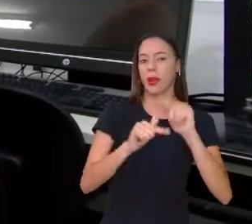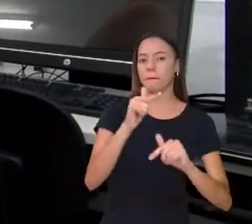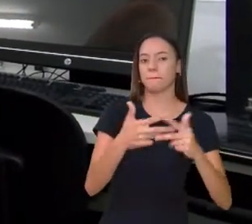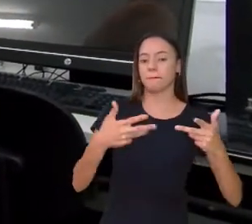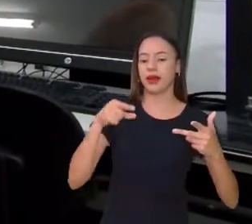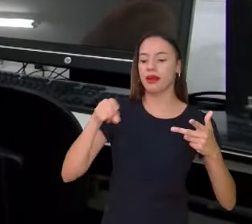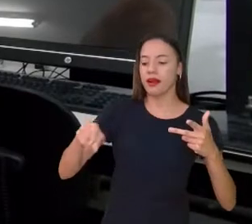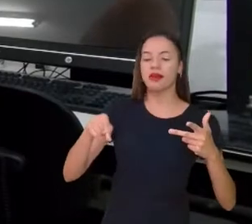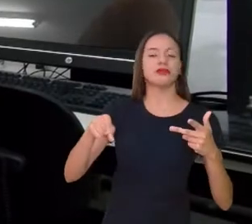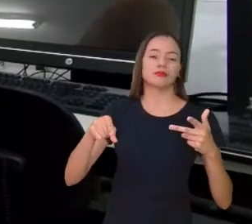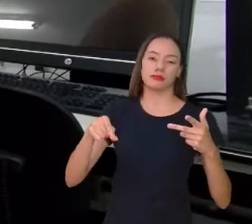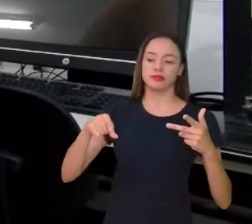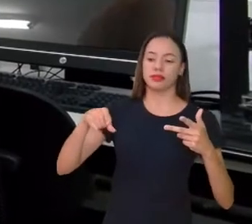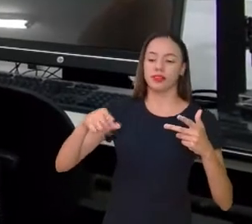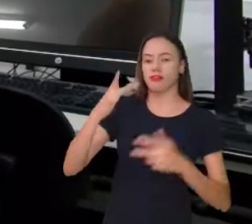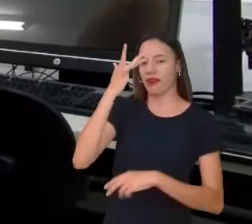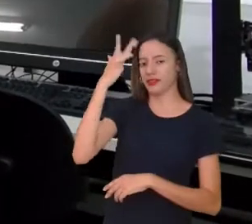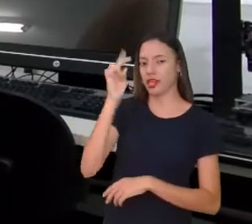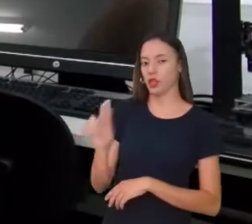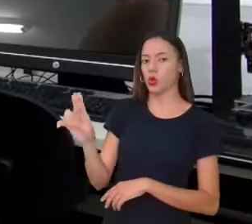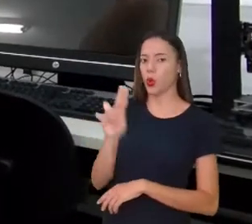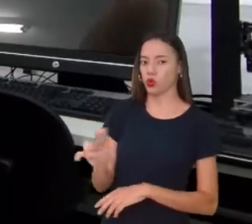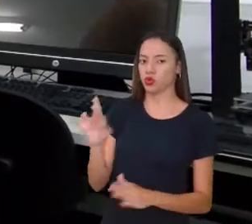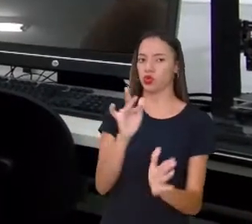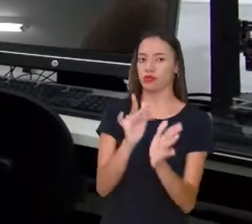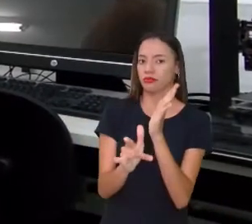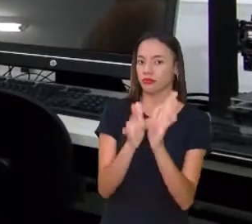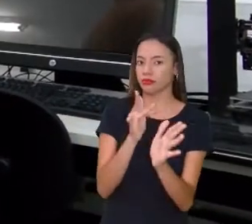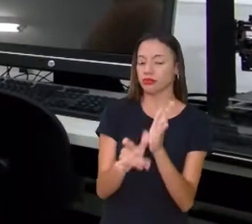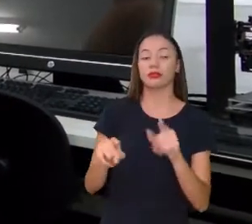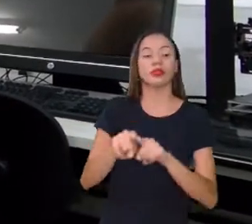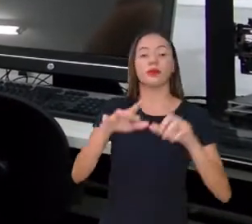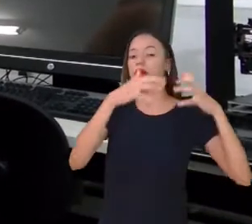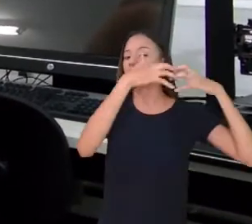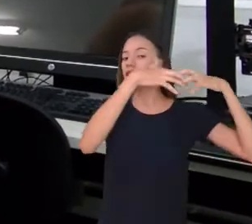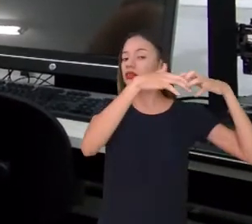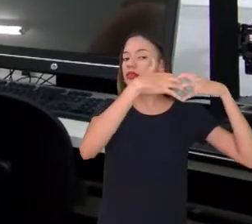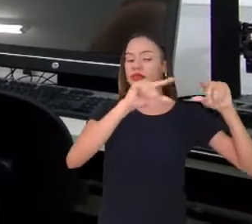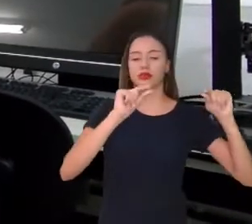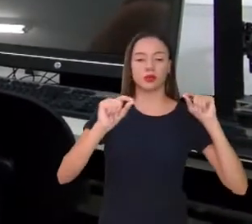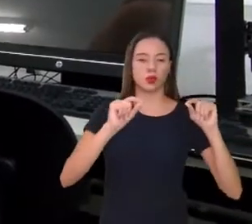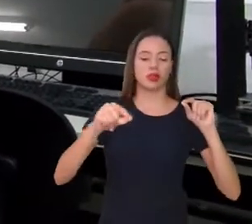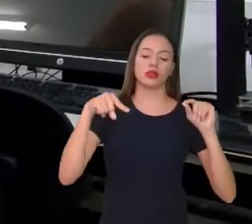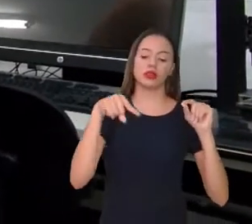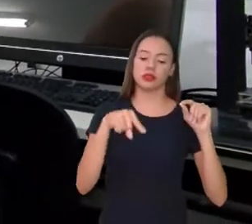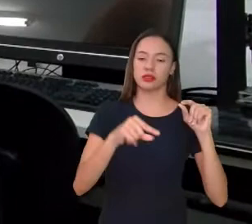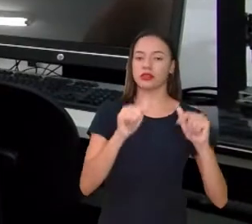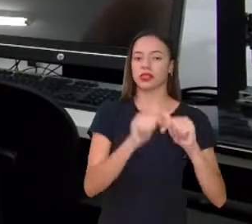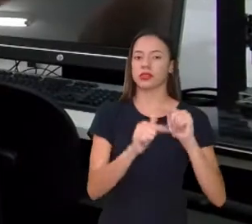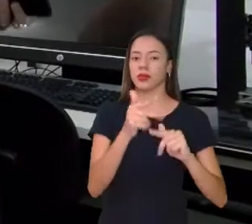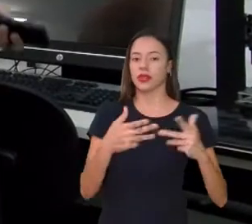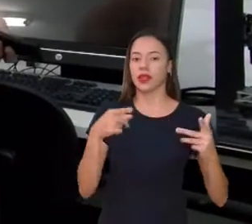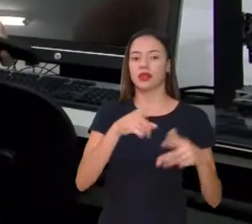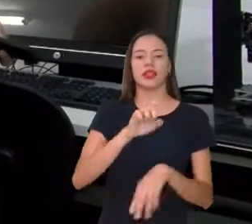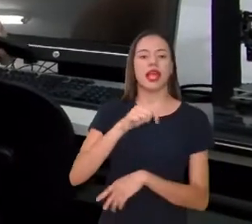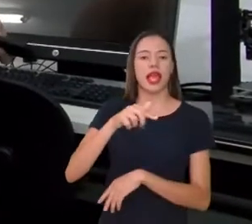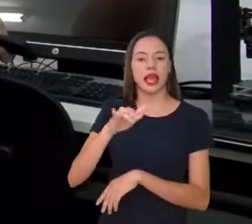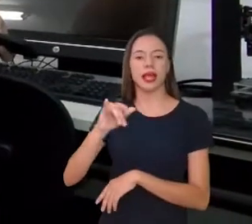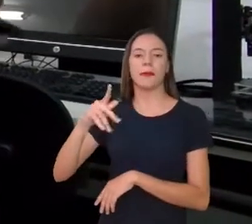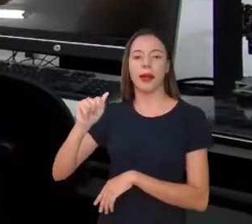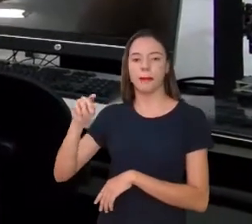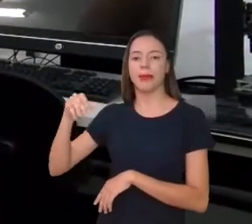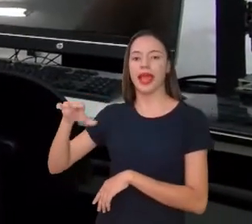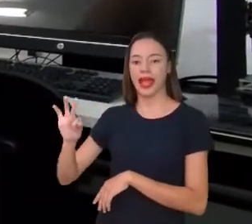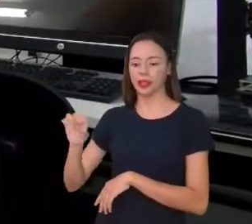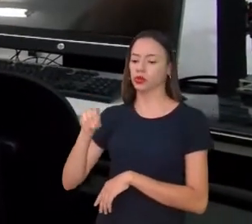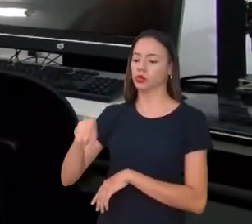esses meios, né? E a gente vai refletir um pouco também dessa questão que quando esses equipamentos eles deixam de servir para a gente,